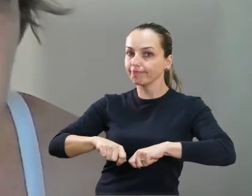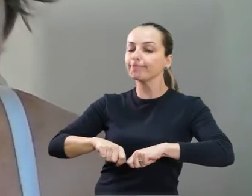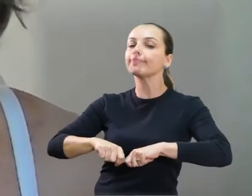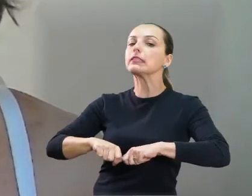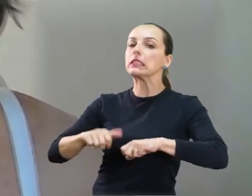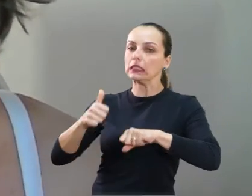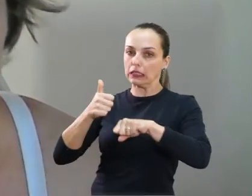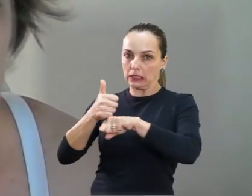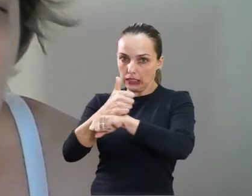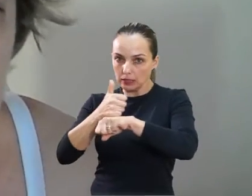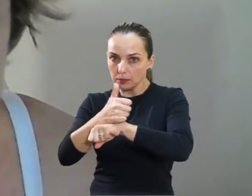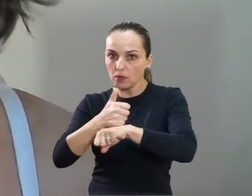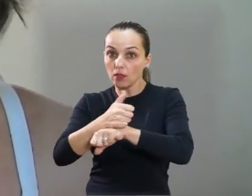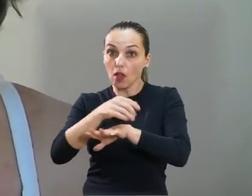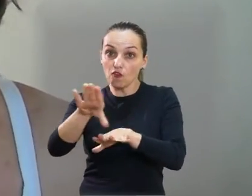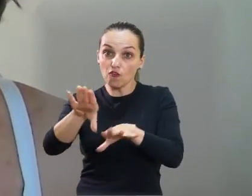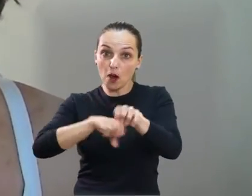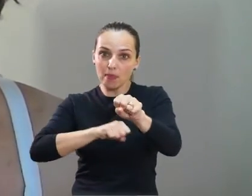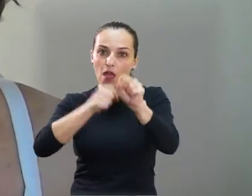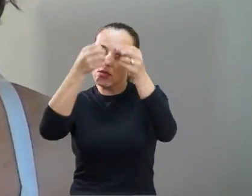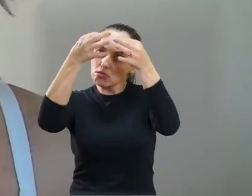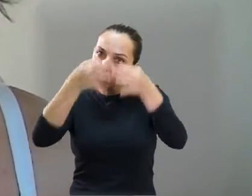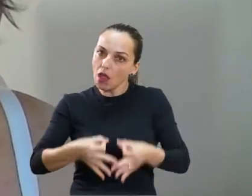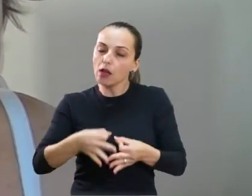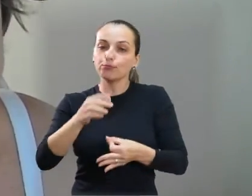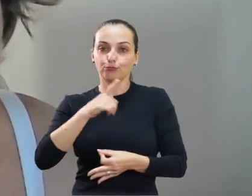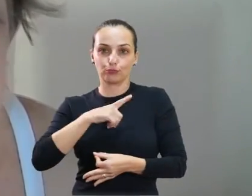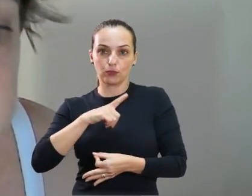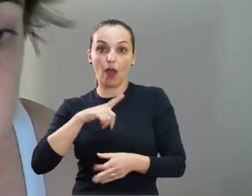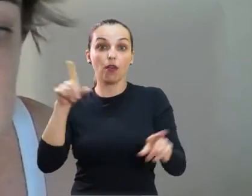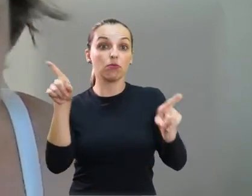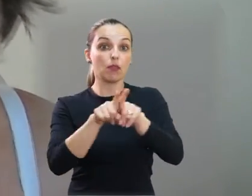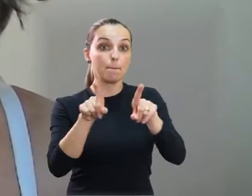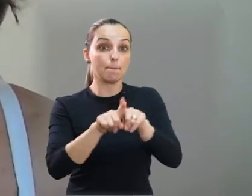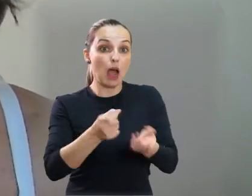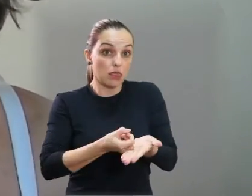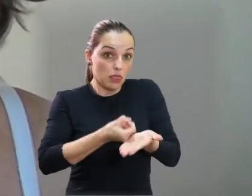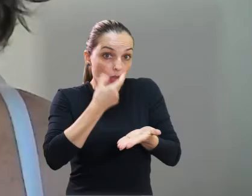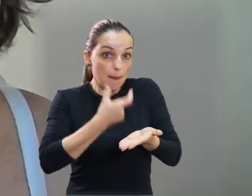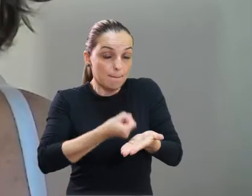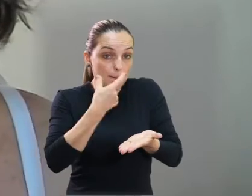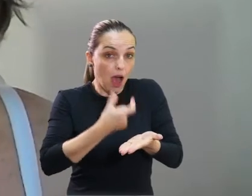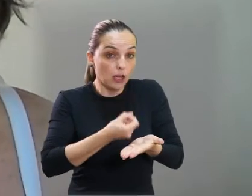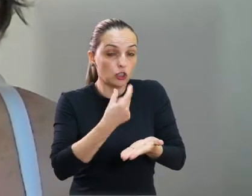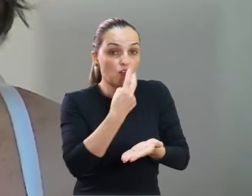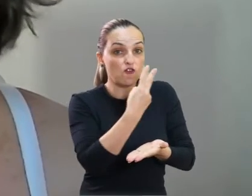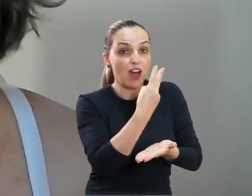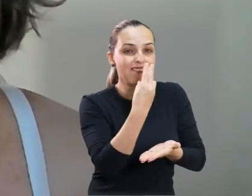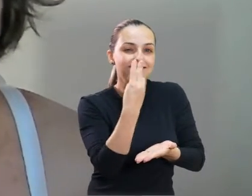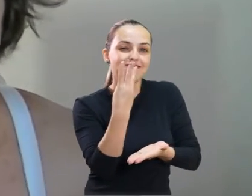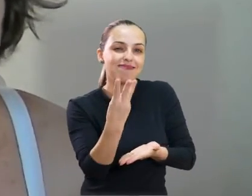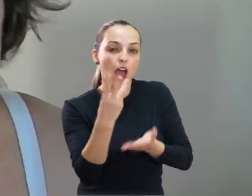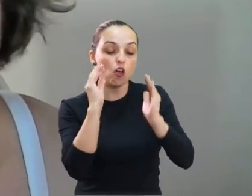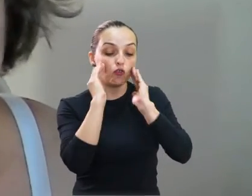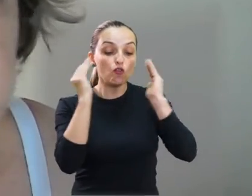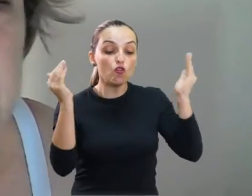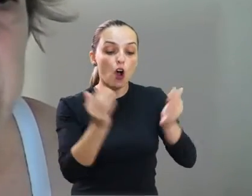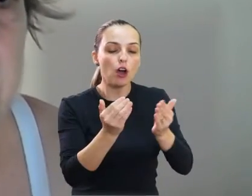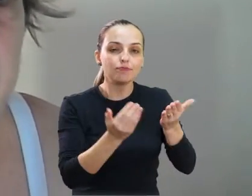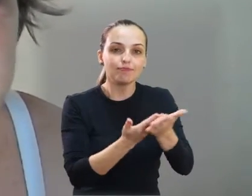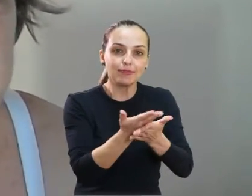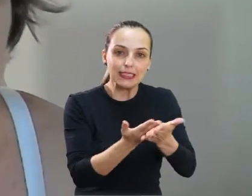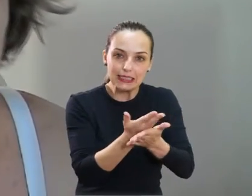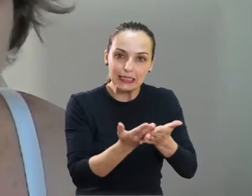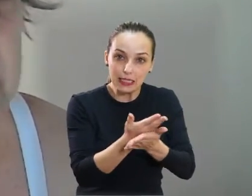precoce, capacitação precoce. Temos profissionais capacitados para isso. Temos em torno de